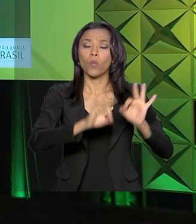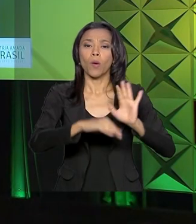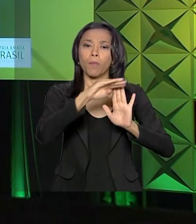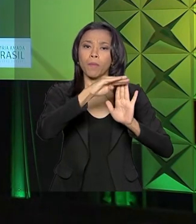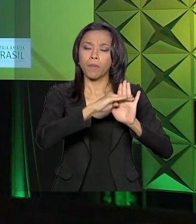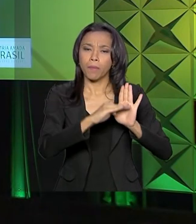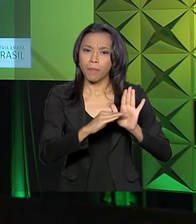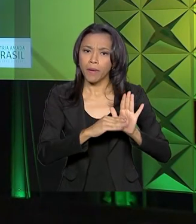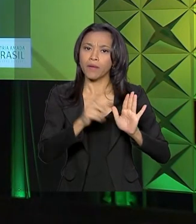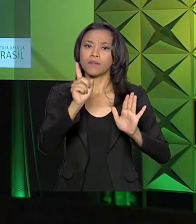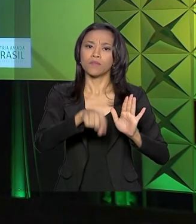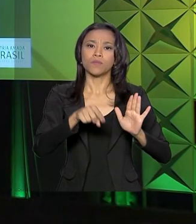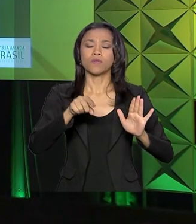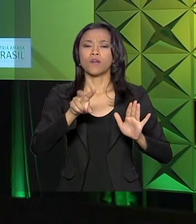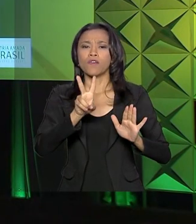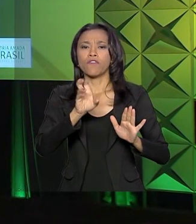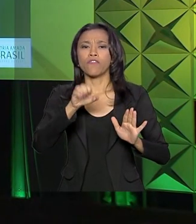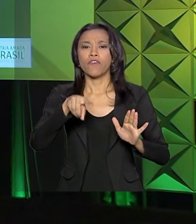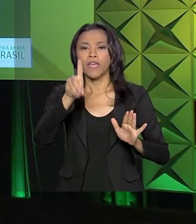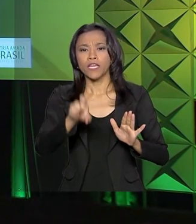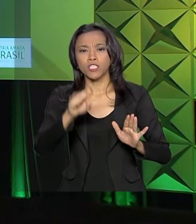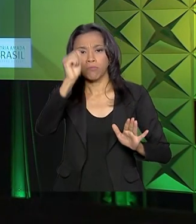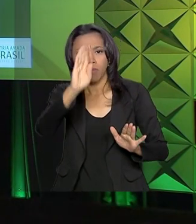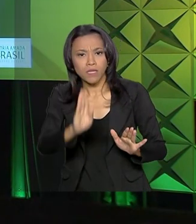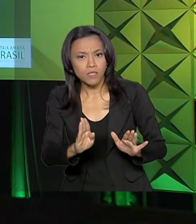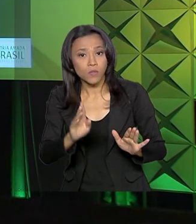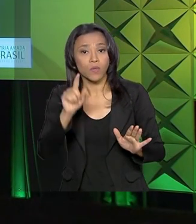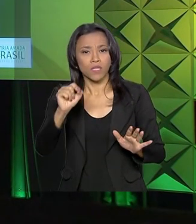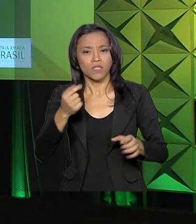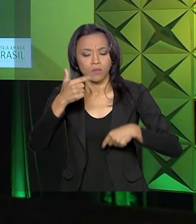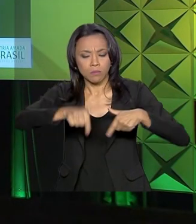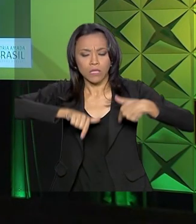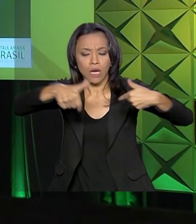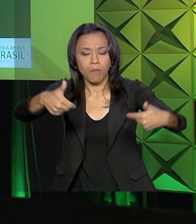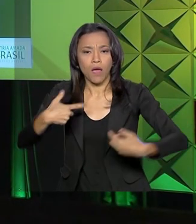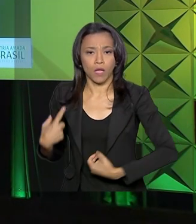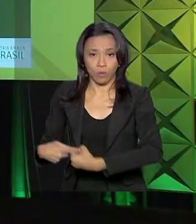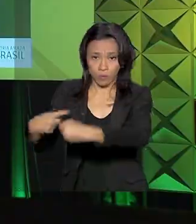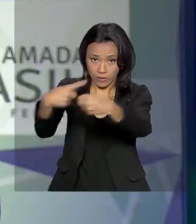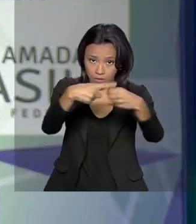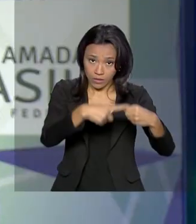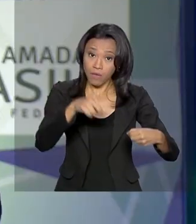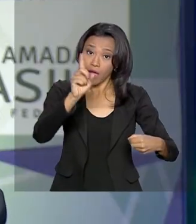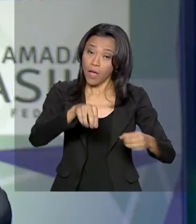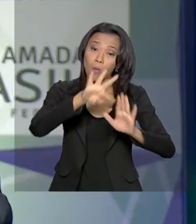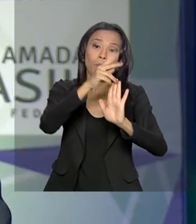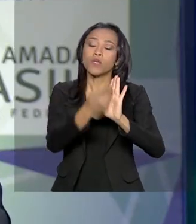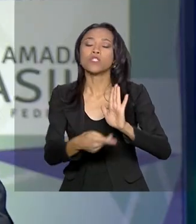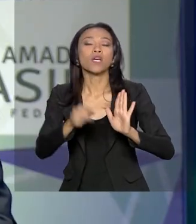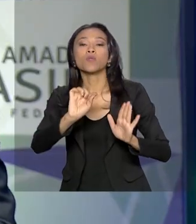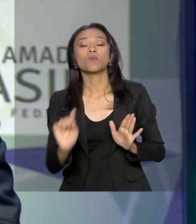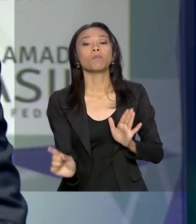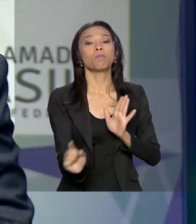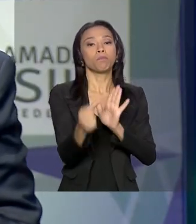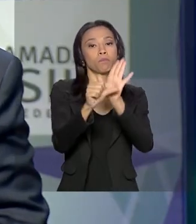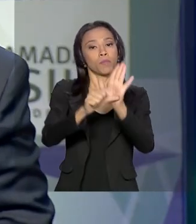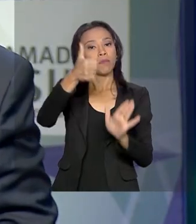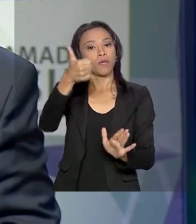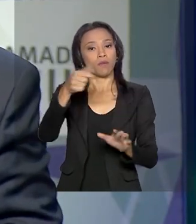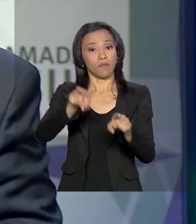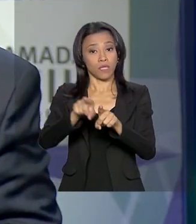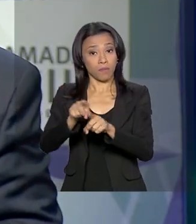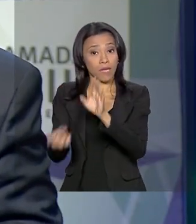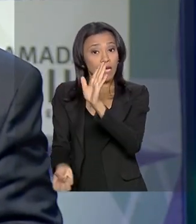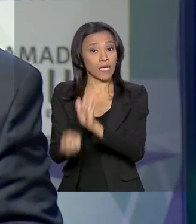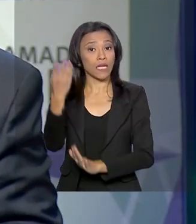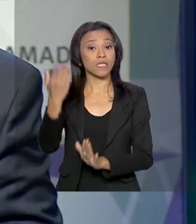permanentes nas fronteiras, ações em municípios com o projeto piloto em Frente Brasil e a criação do